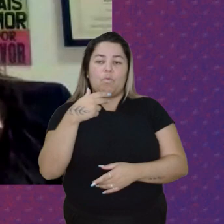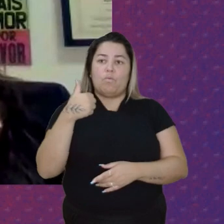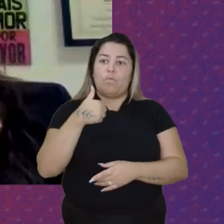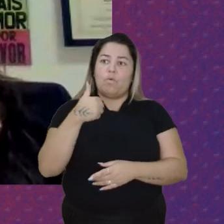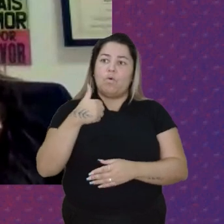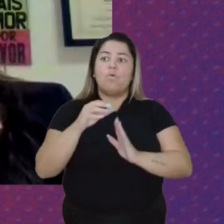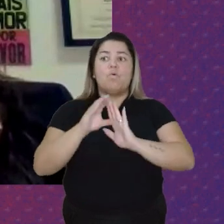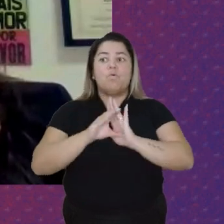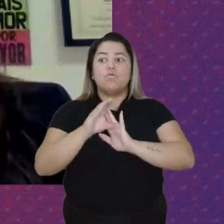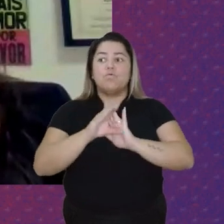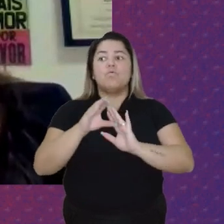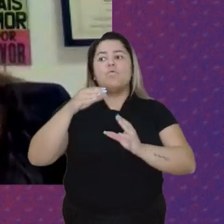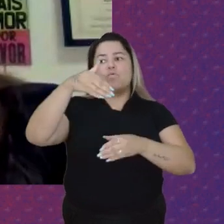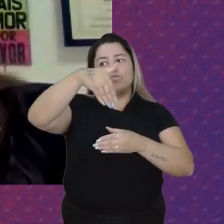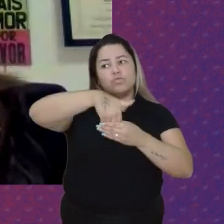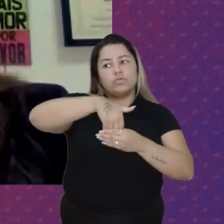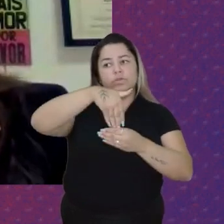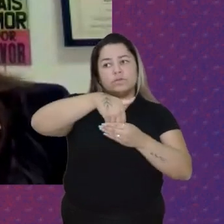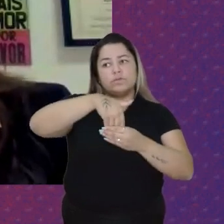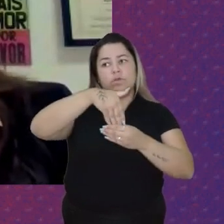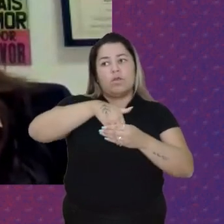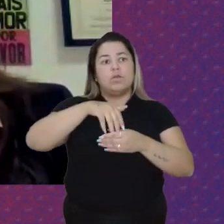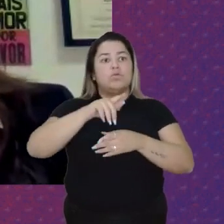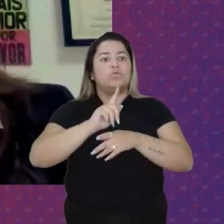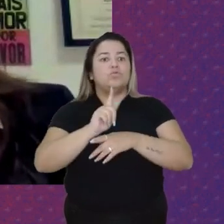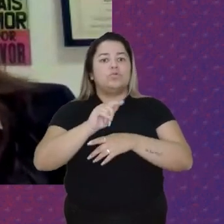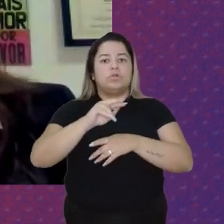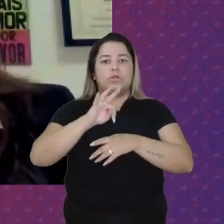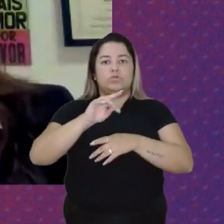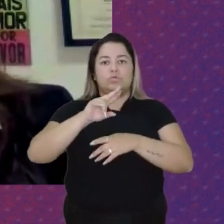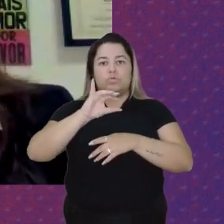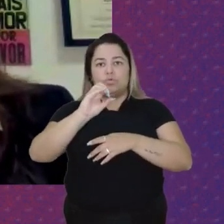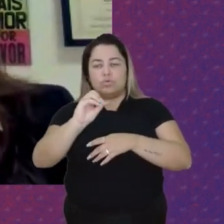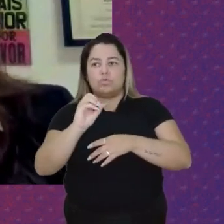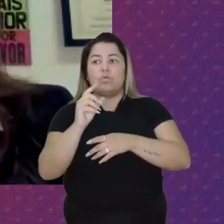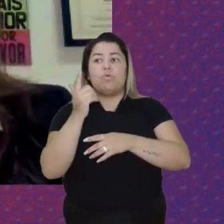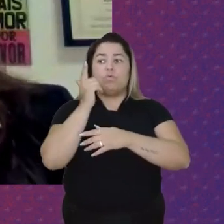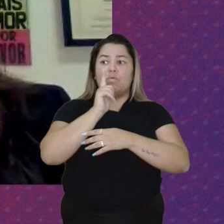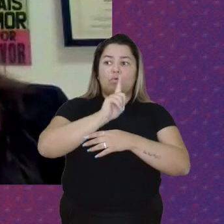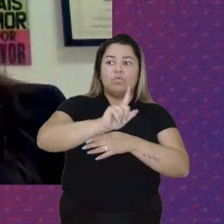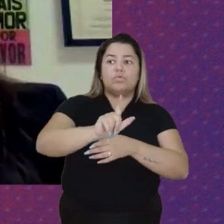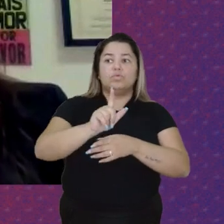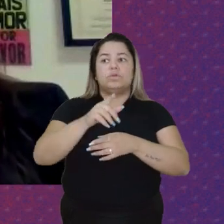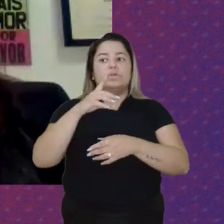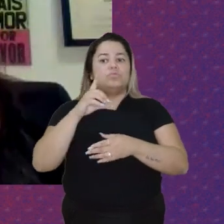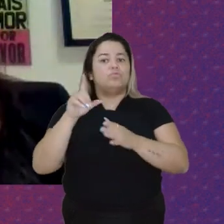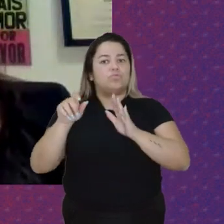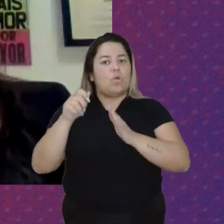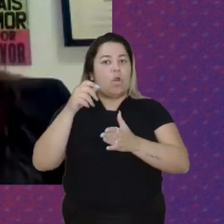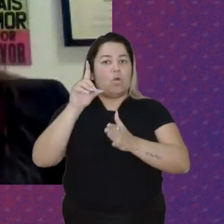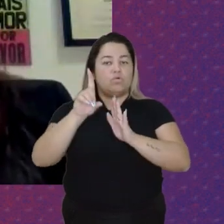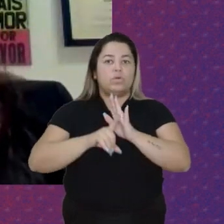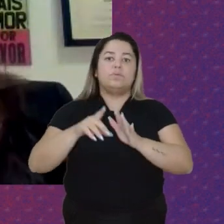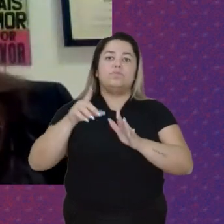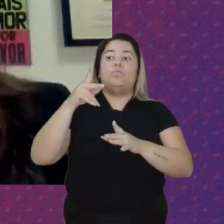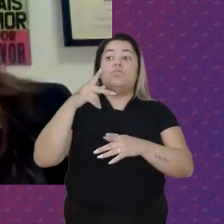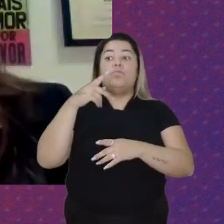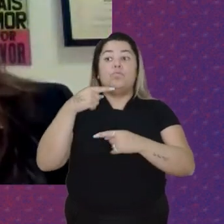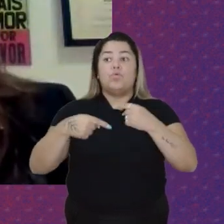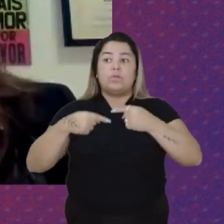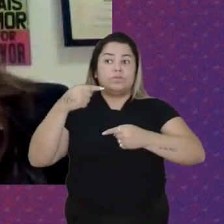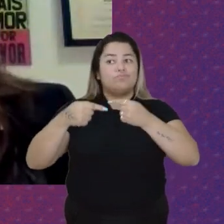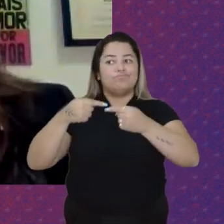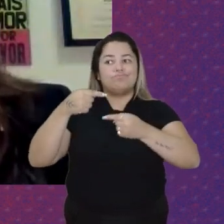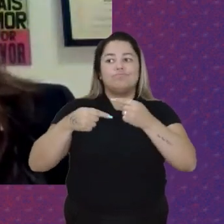Código Eleitoral, ali, sob a gestão de Getúlio Vargas, é que as mulheres conquistaram seus direitos políticos, as mulheres brasileiras. Nós não estamos